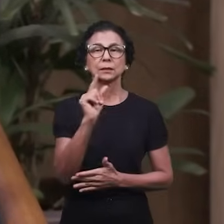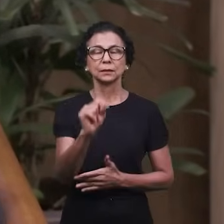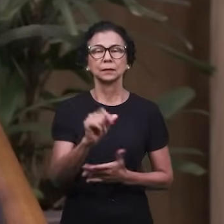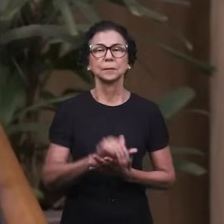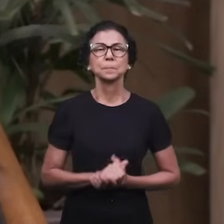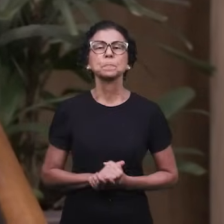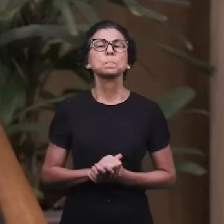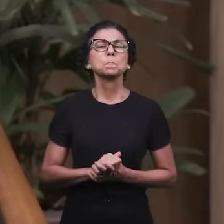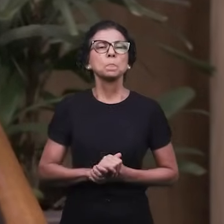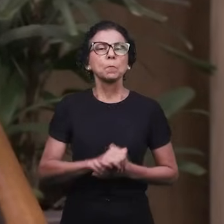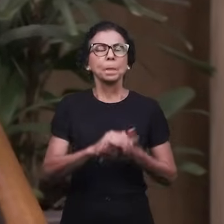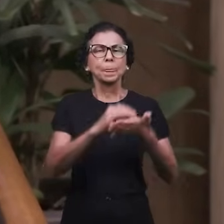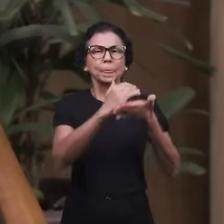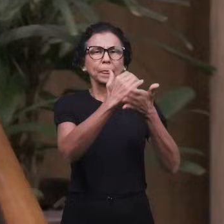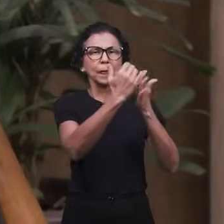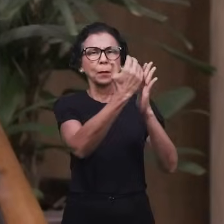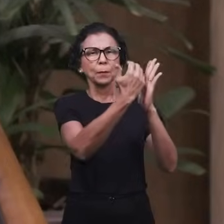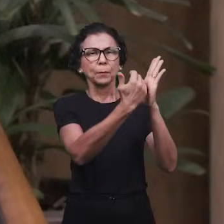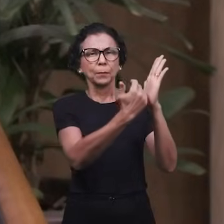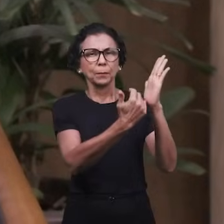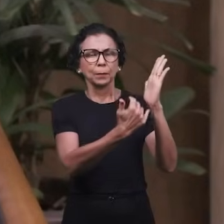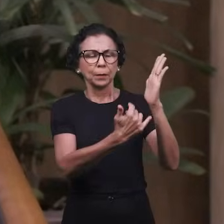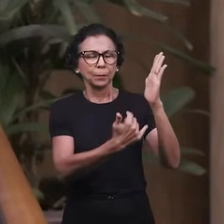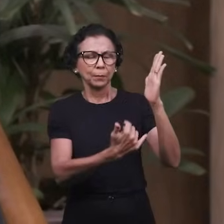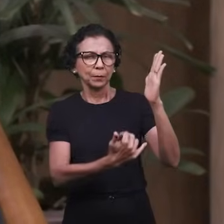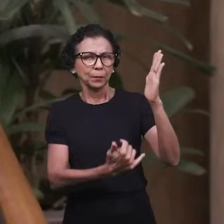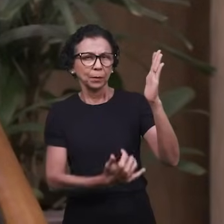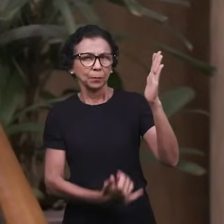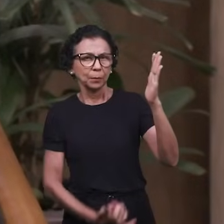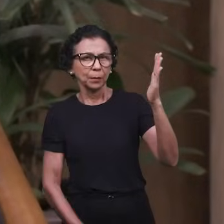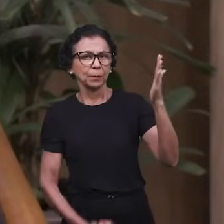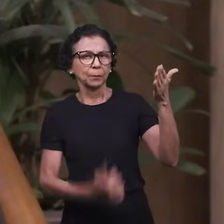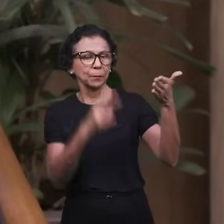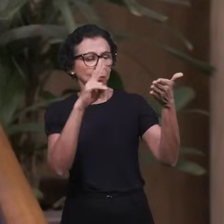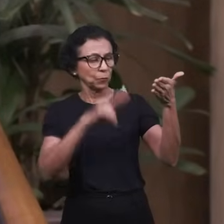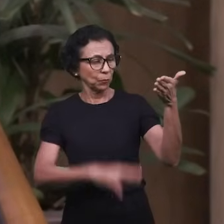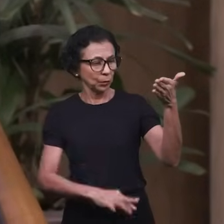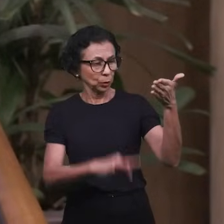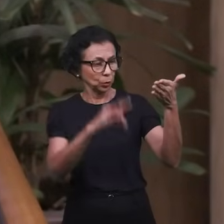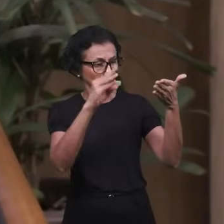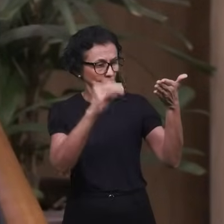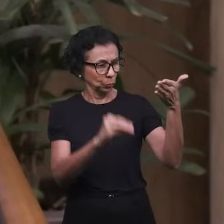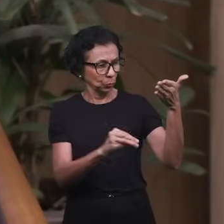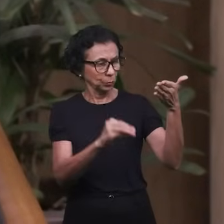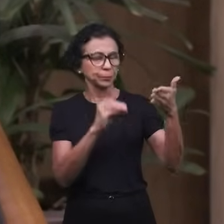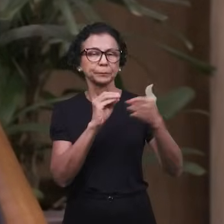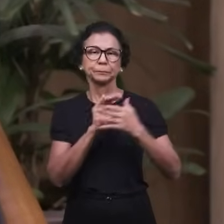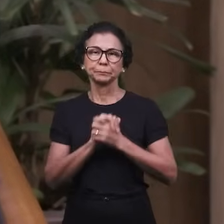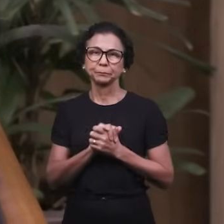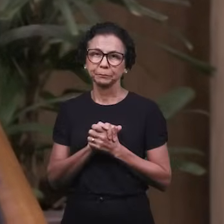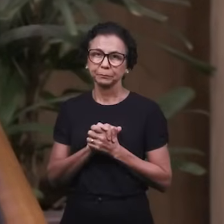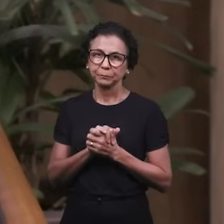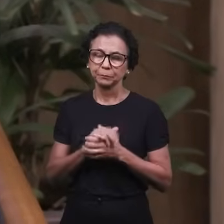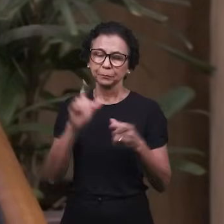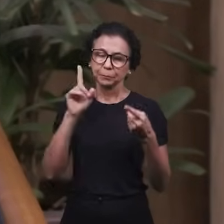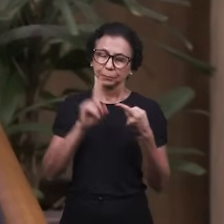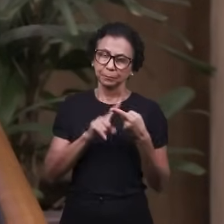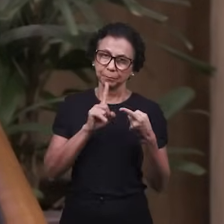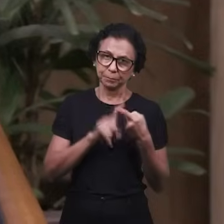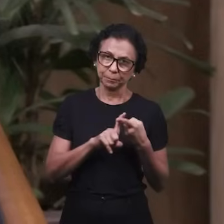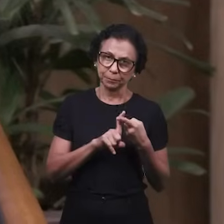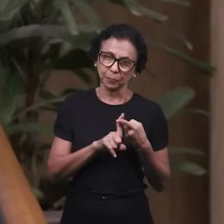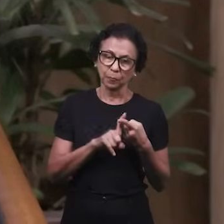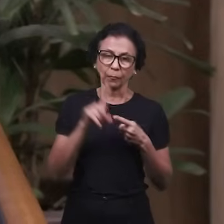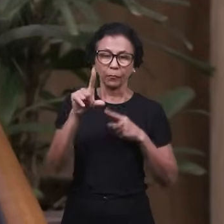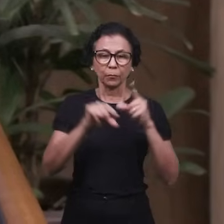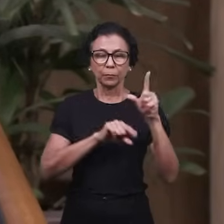receber toda a listagem com todas as participações, vamos ler tudo e vamos, 2 coisas. Uma, escolher